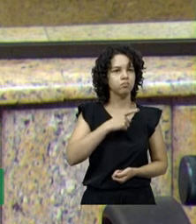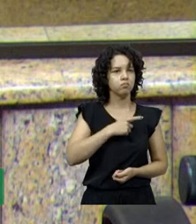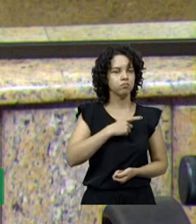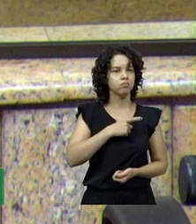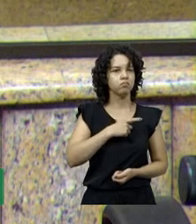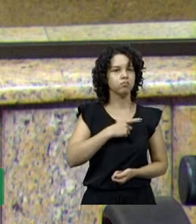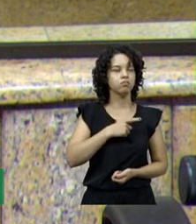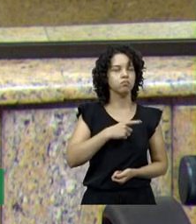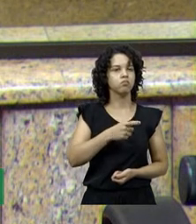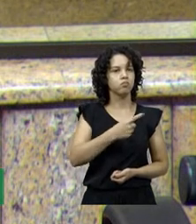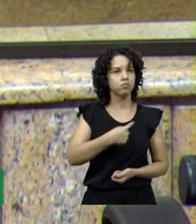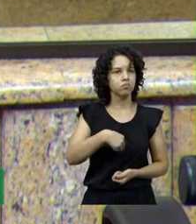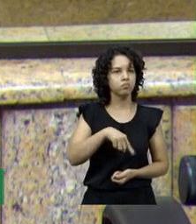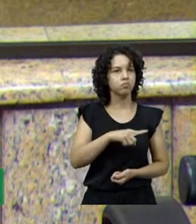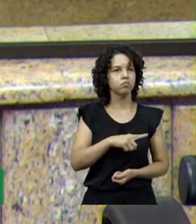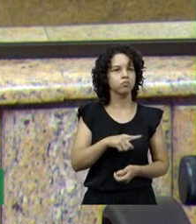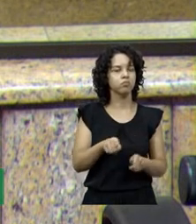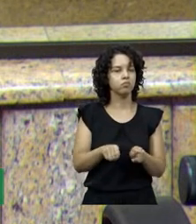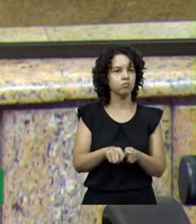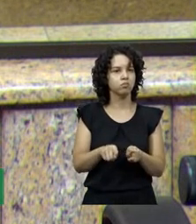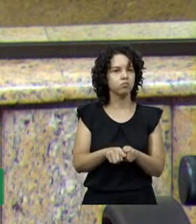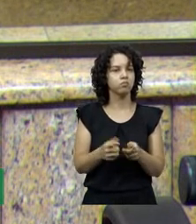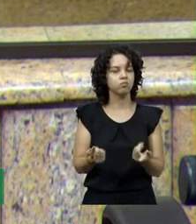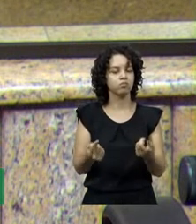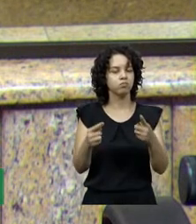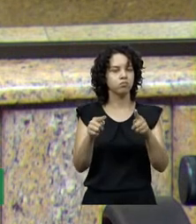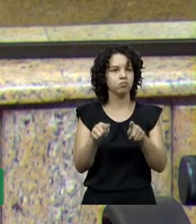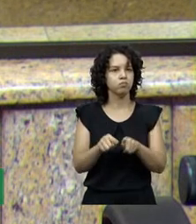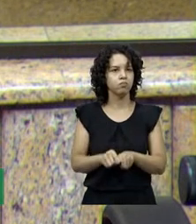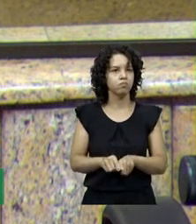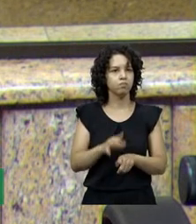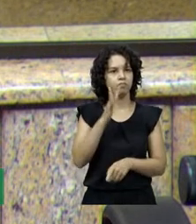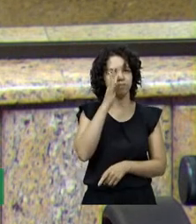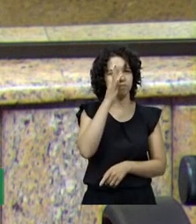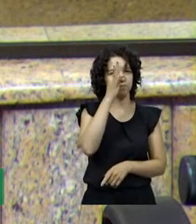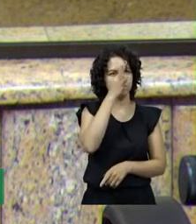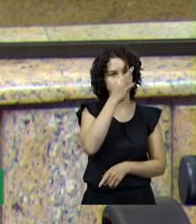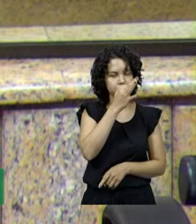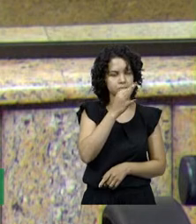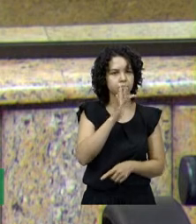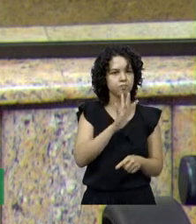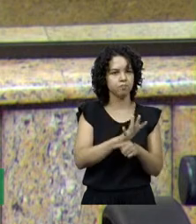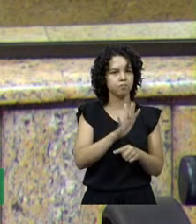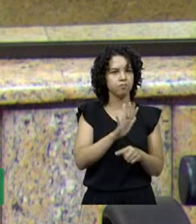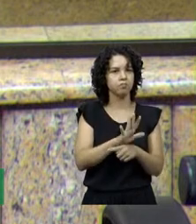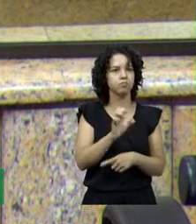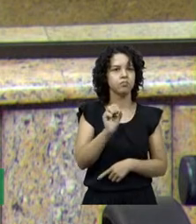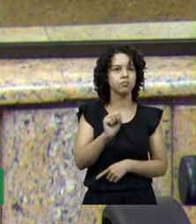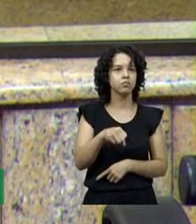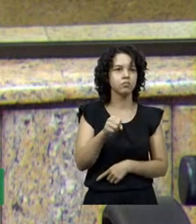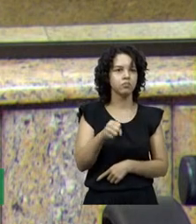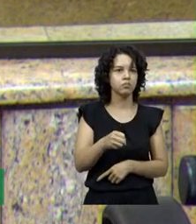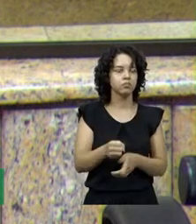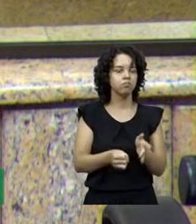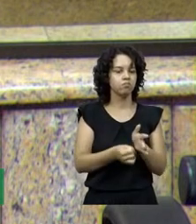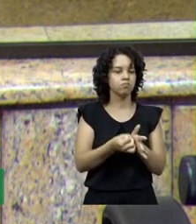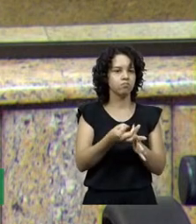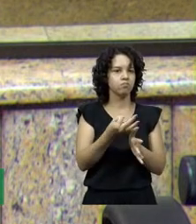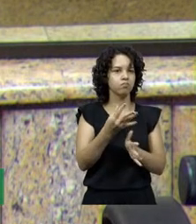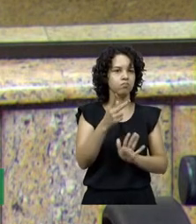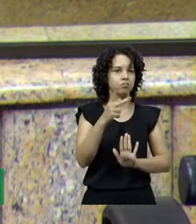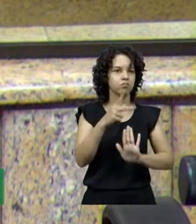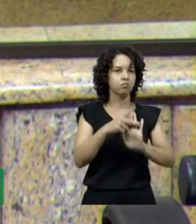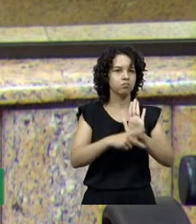uma parceria, fidelidade, e contribuiu, sim, com inúmeros projetos, um dos